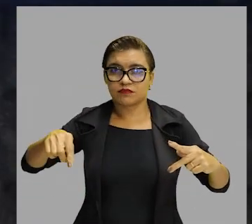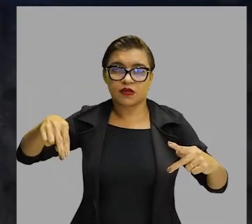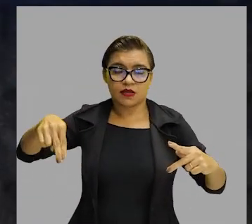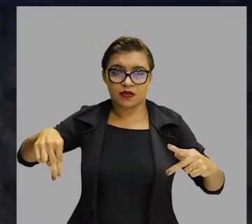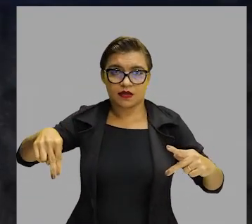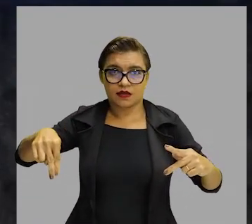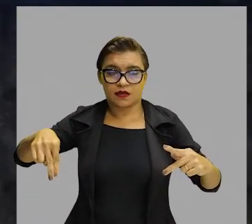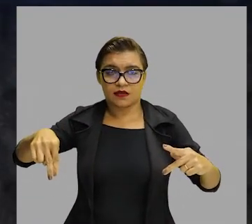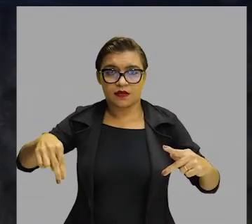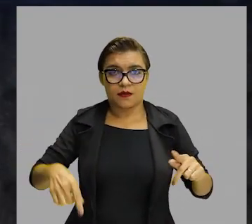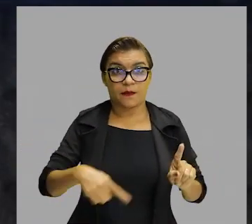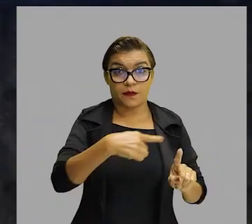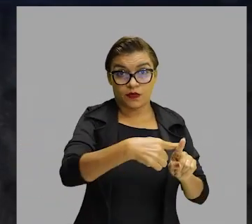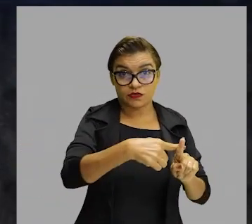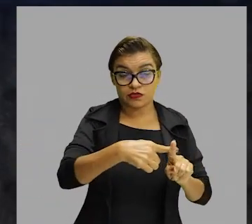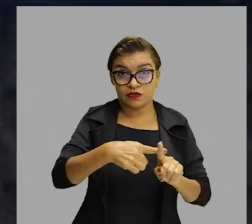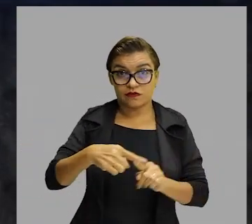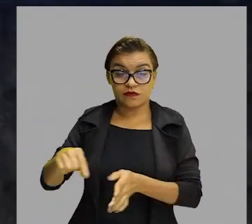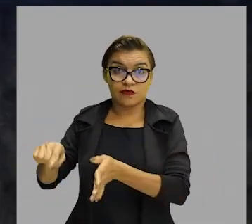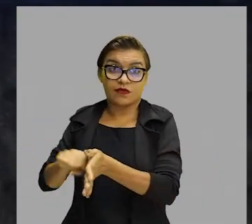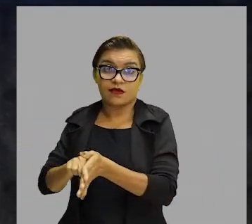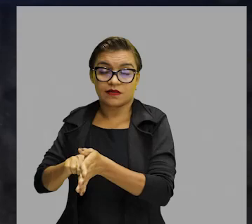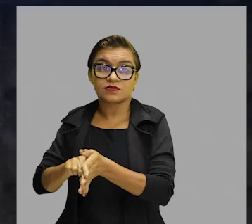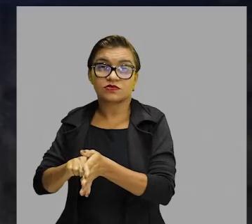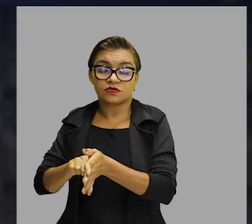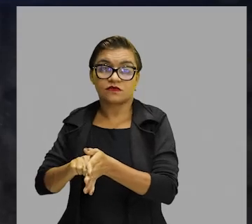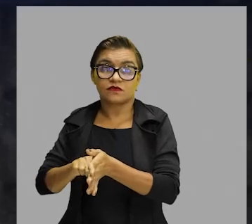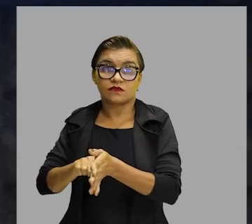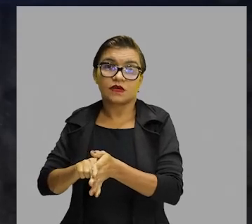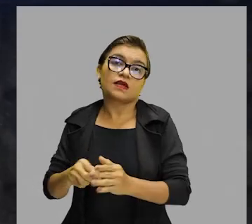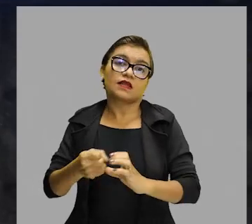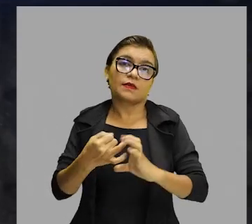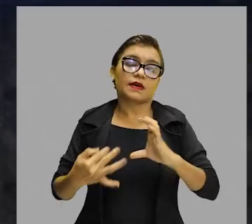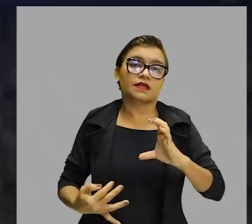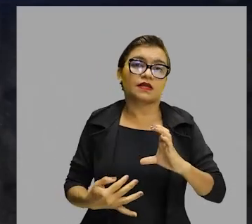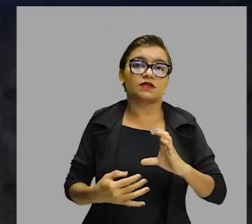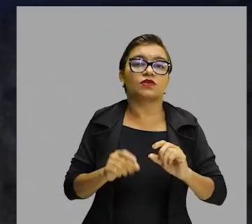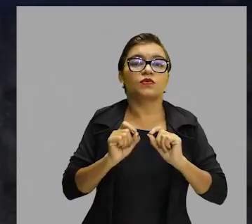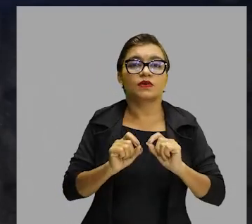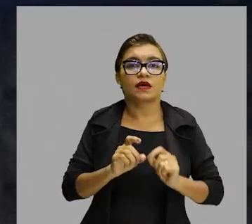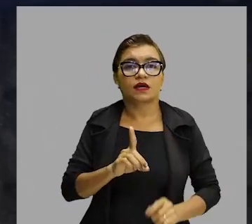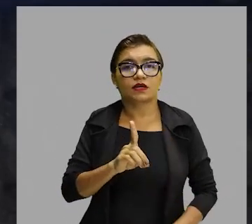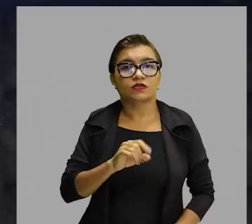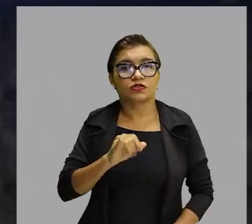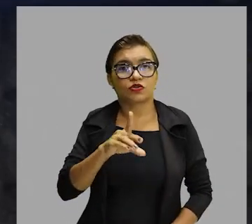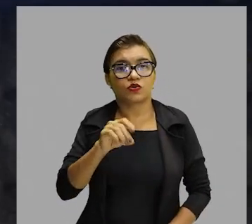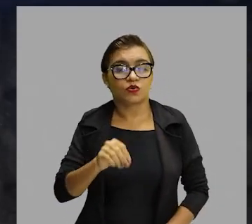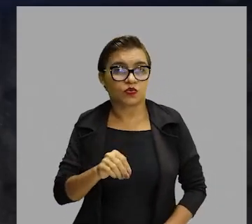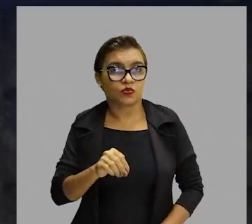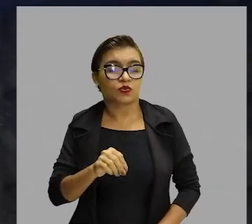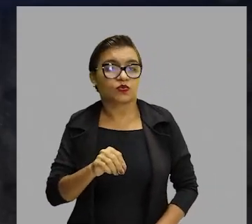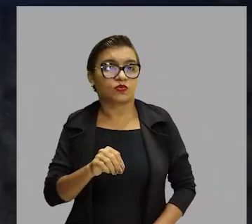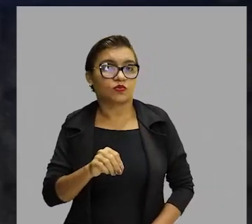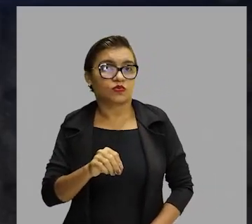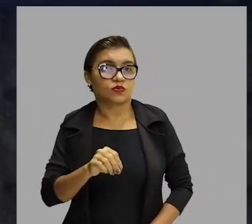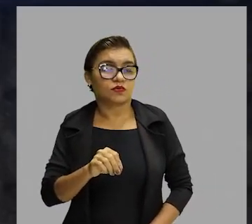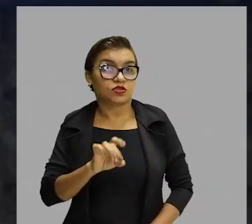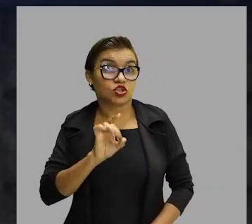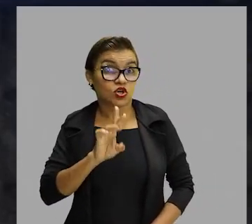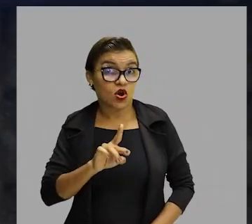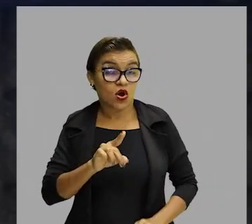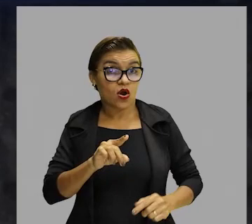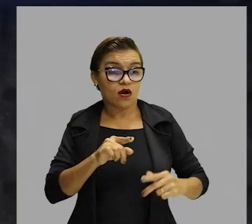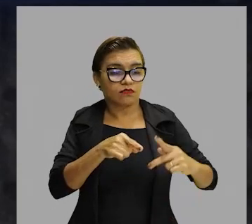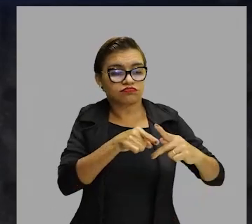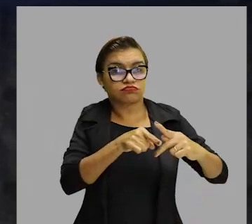falado, ok? Então o LED ele tem essa característica, ele é um diodo, ok? Nós vamos ter apenas um sentido de corrente